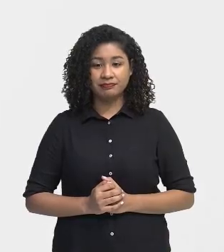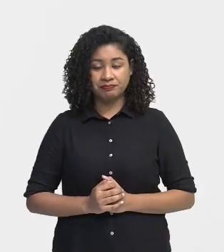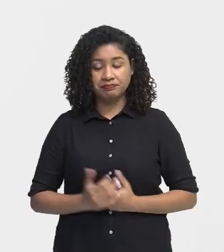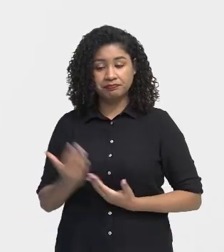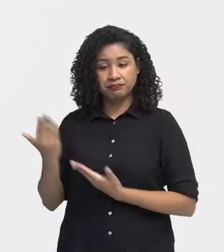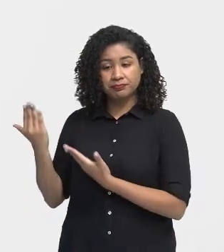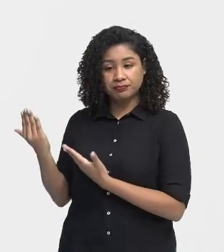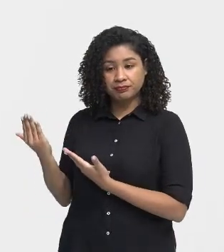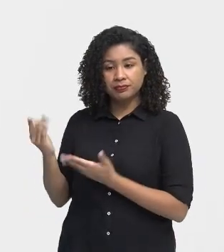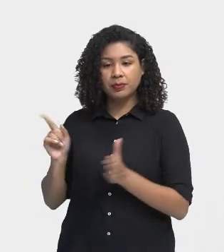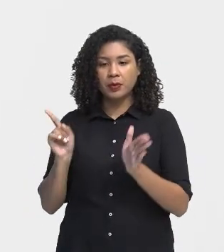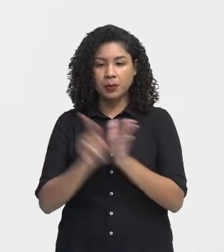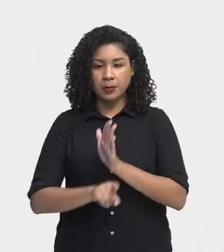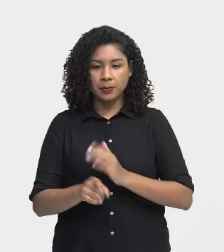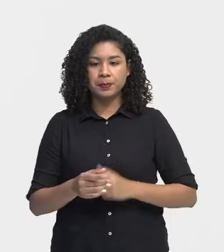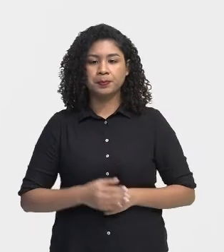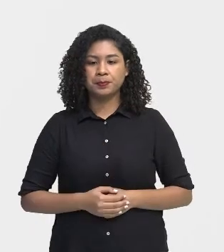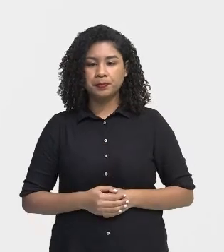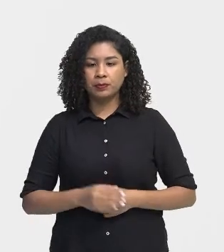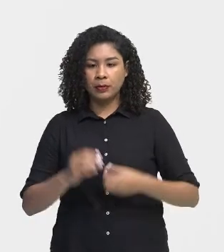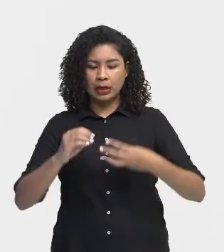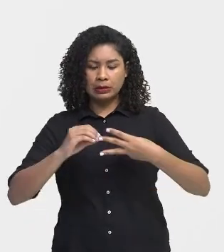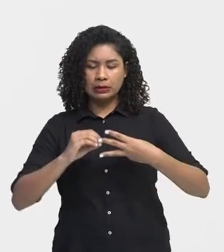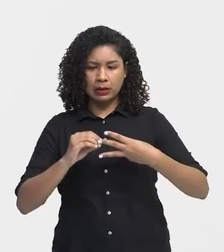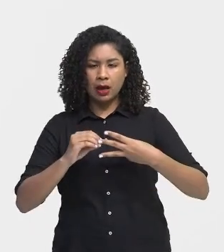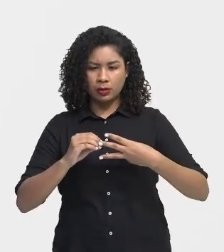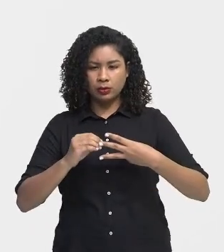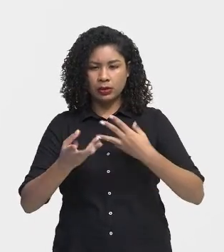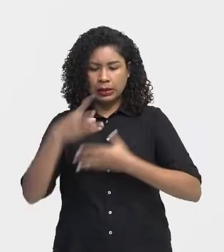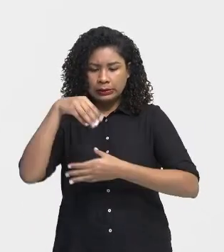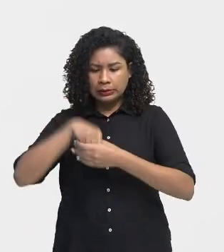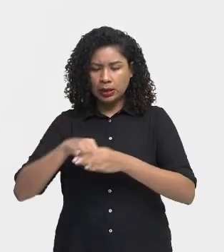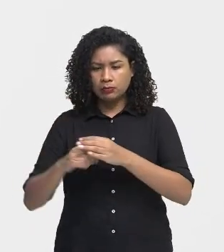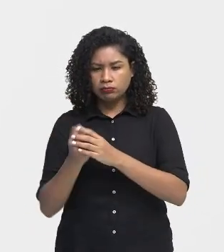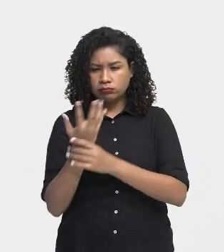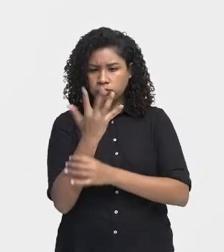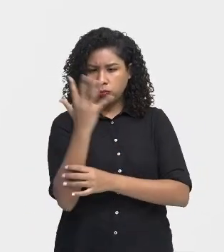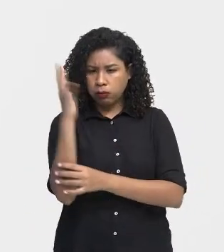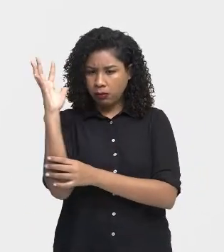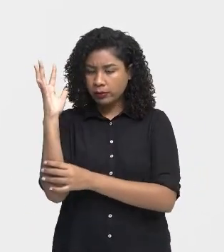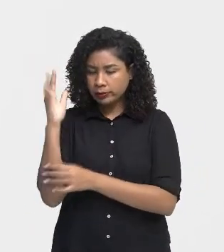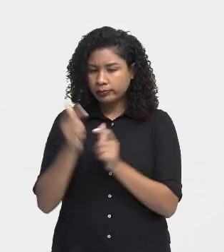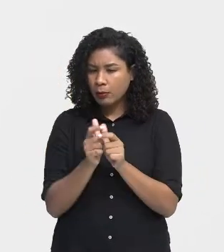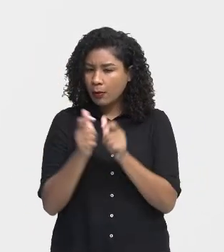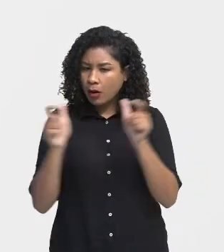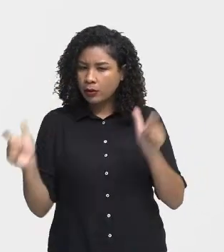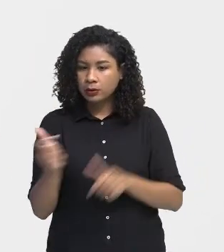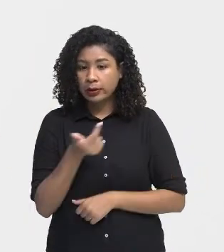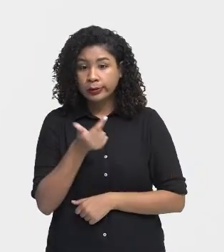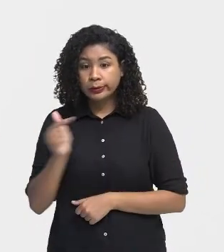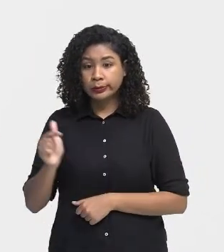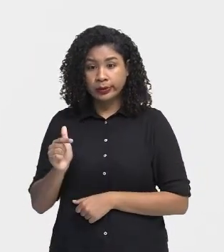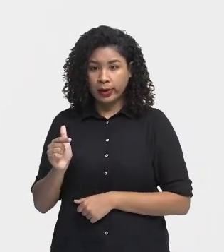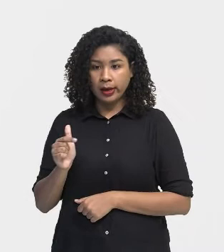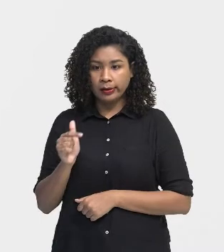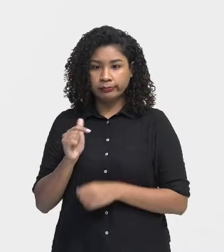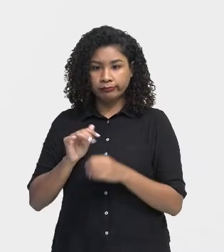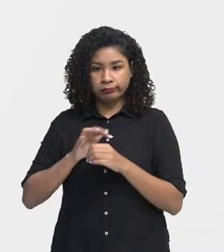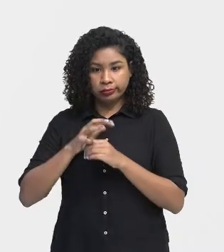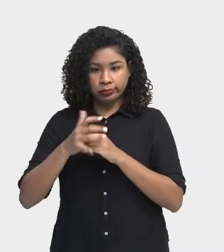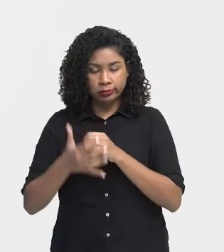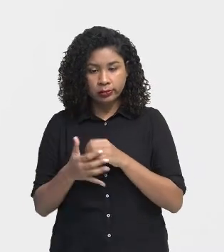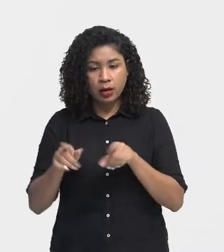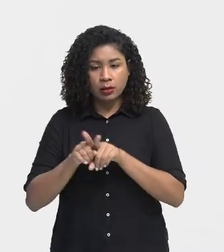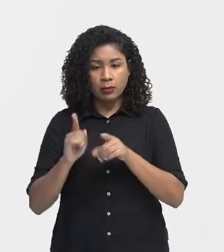Temos aí uma questão. As células da maioria das plantas não apresentam centríolo. Tampouco apresentam estruturas como os cílios